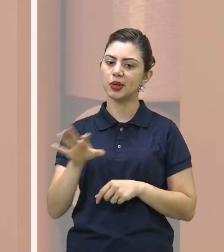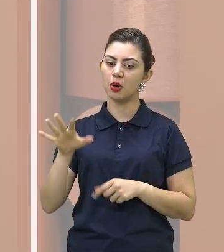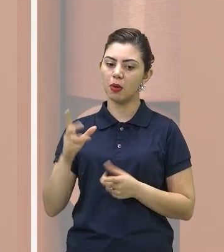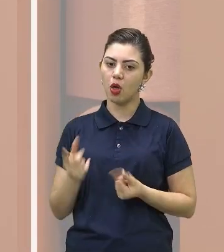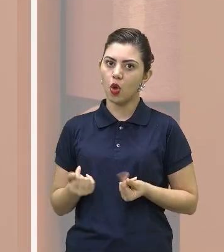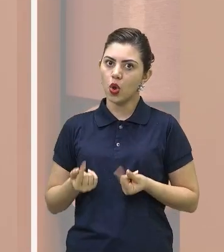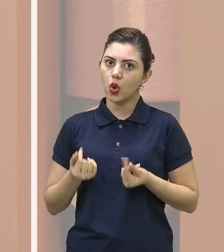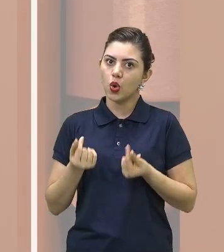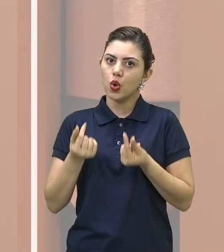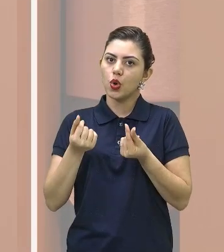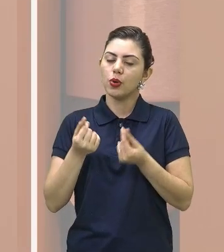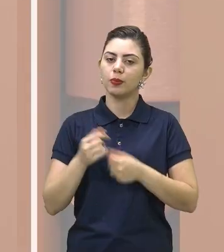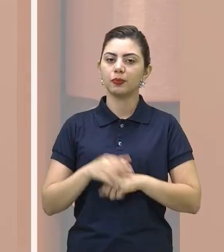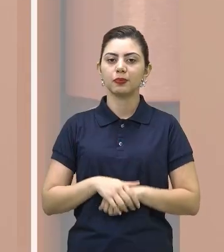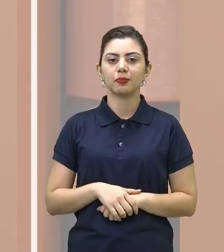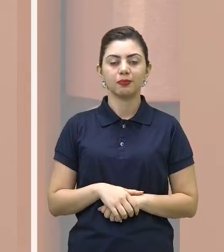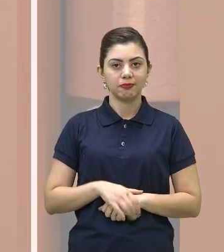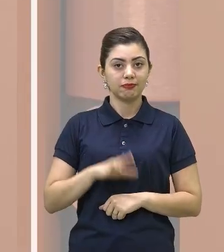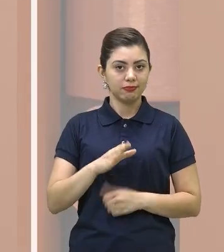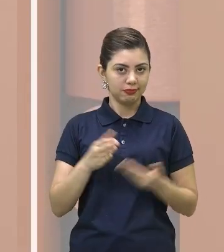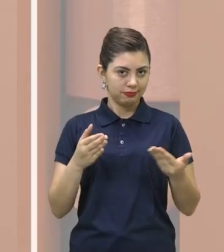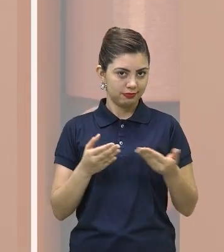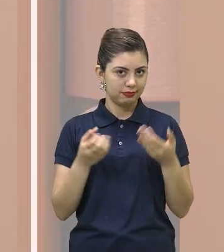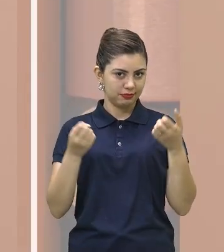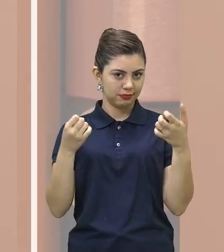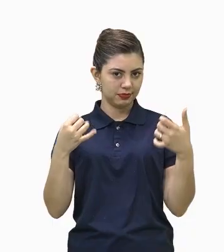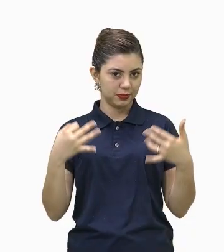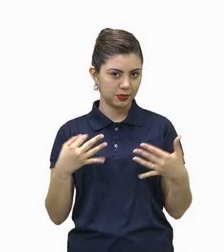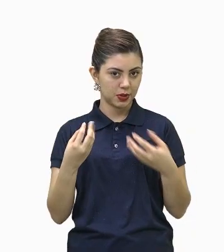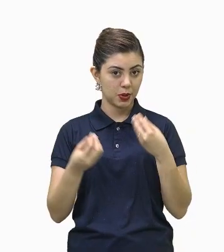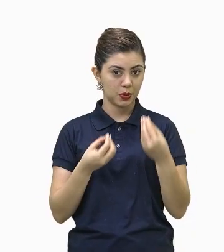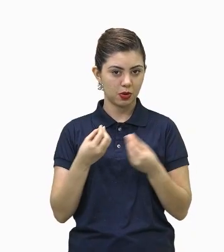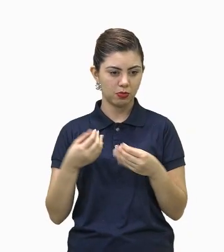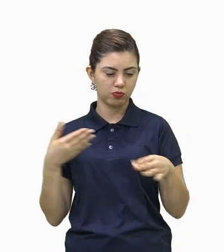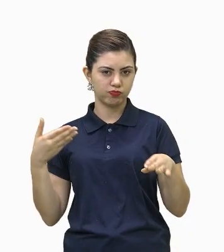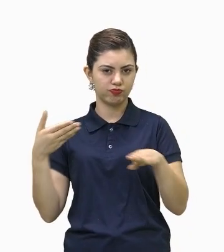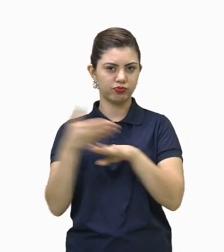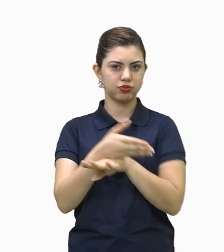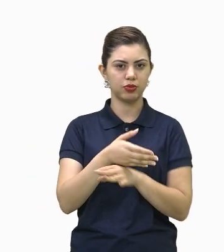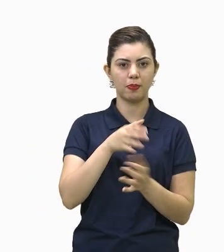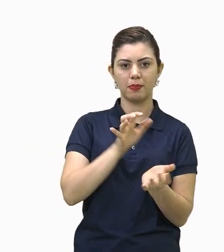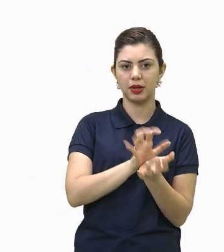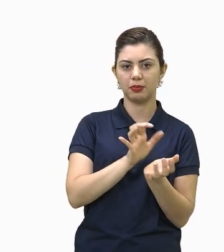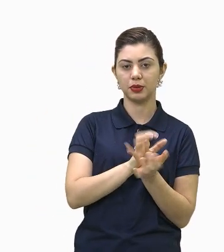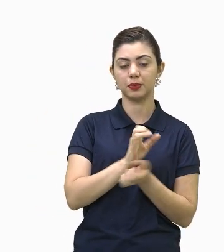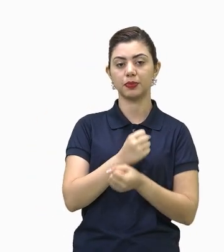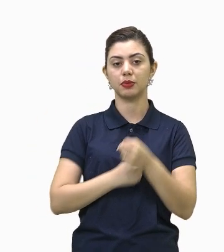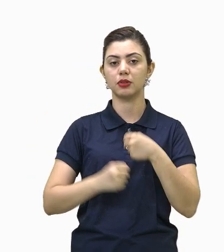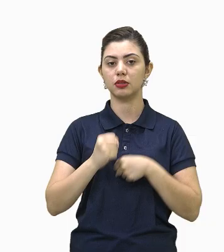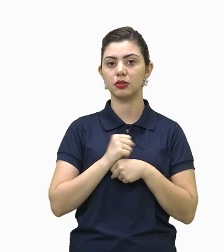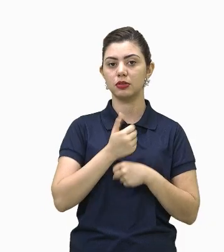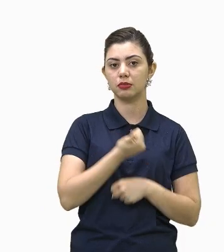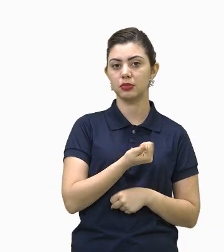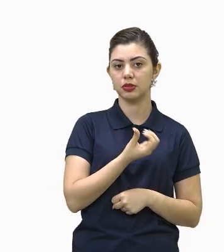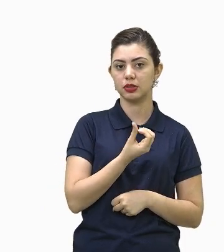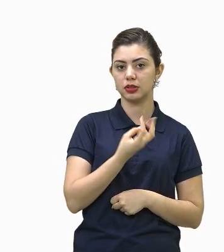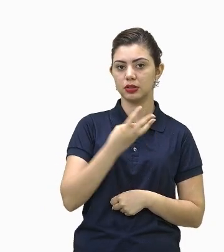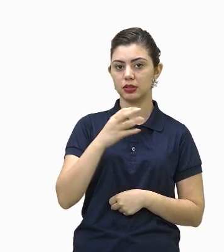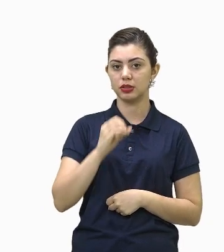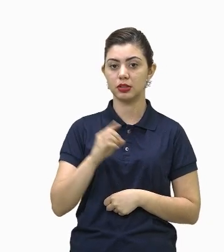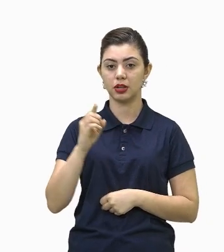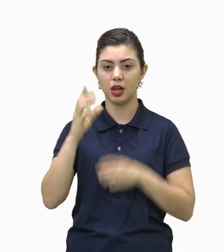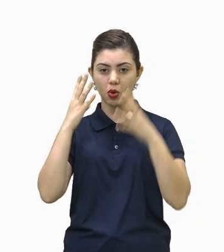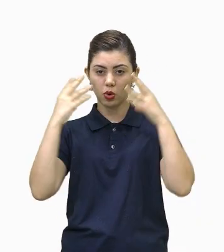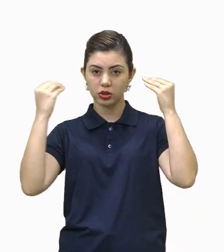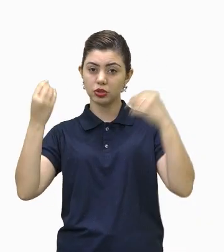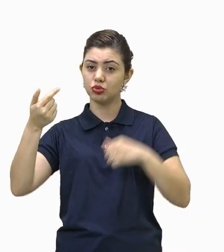Então, continuemos a falar sobre essa invasão, então, a Pernambuco. Em 1630, os holandeses